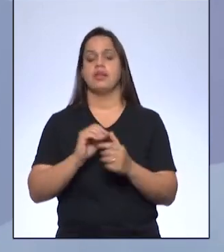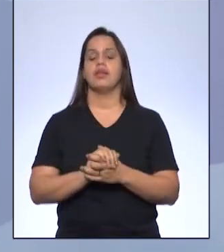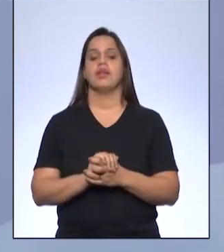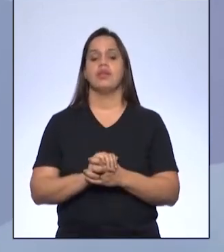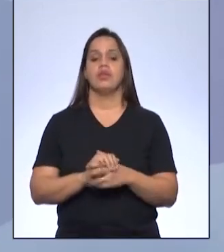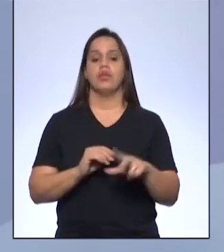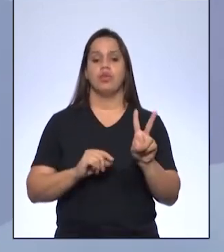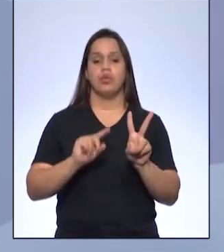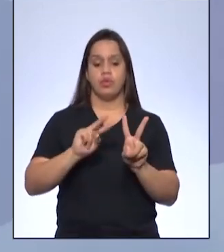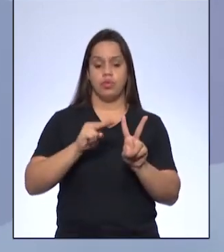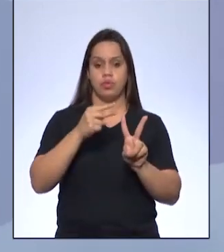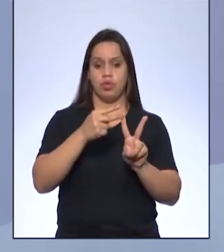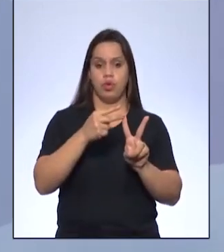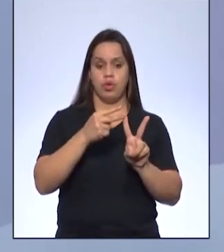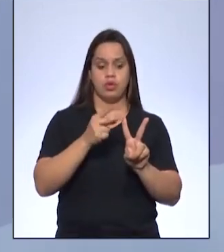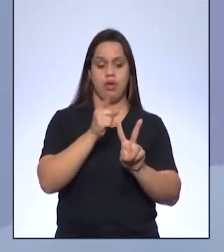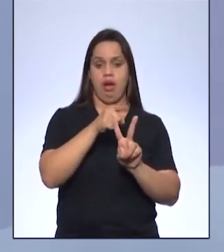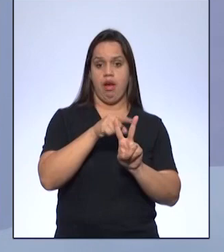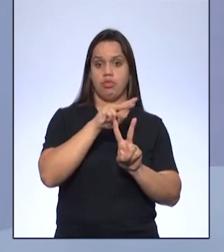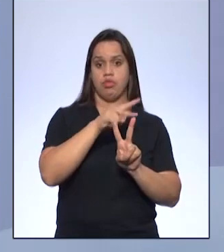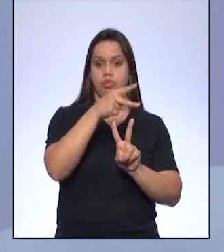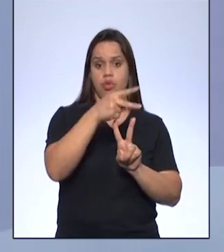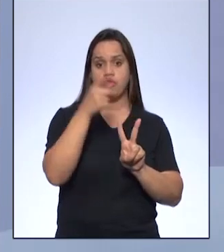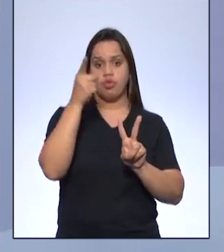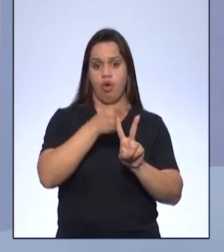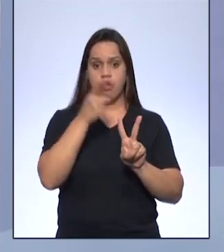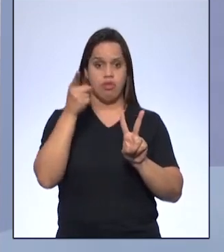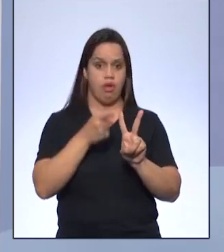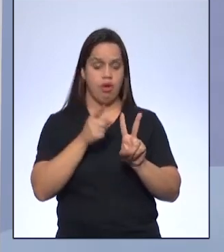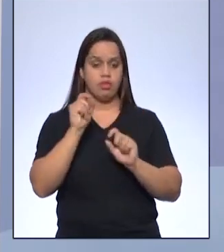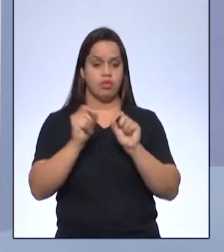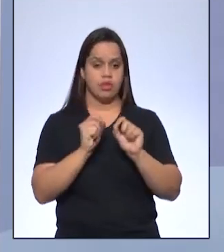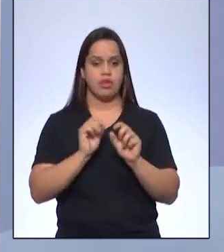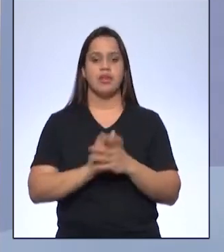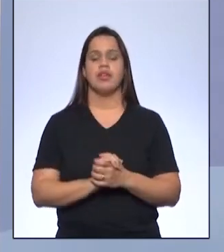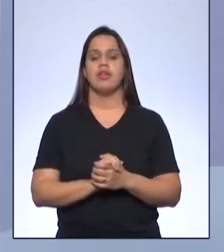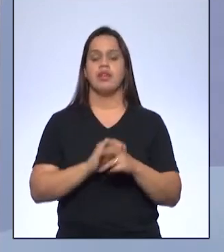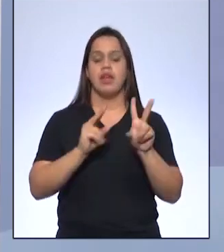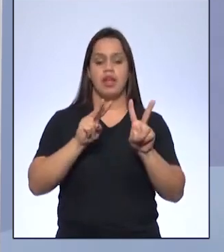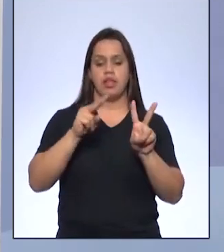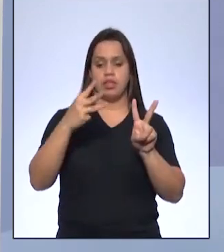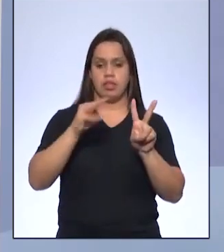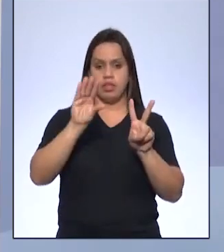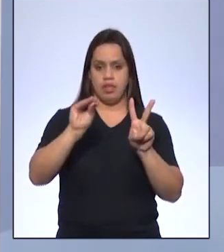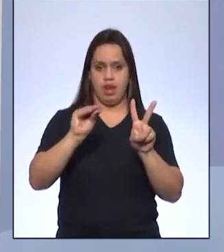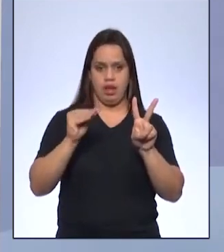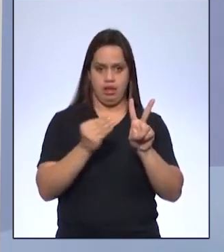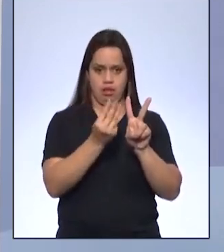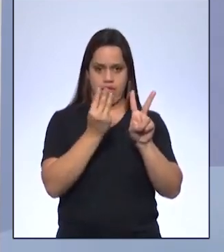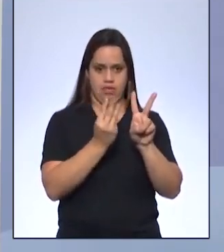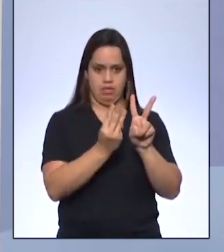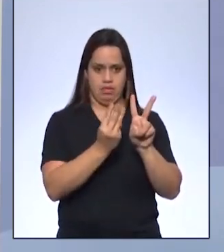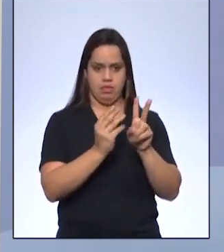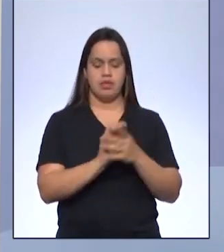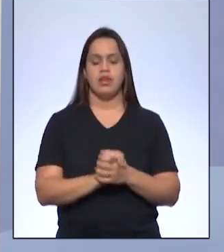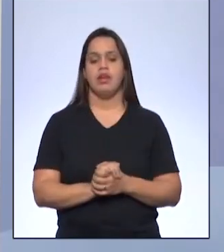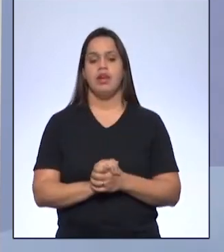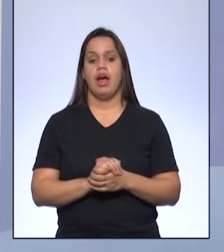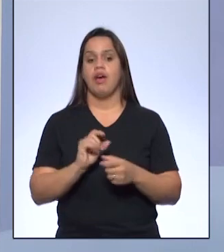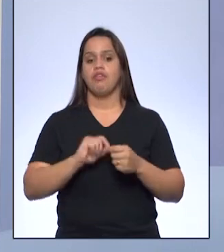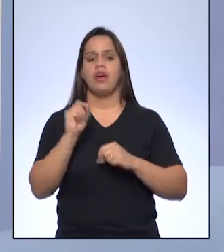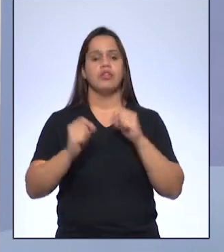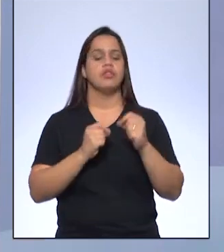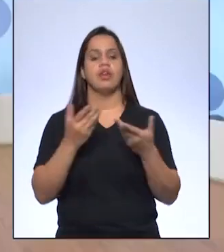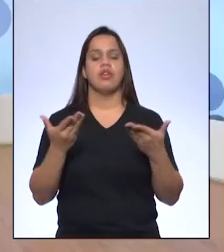expoente é 2, radicando 2, cortei 3 raiz de 2. Agora eu posso somar,